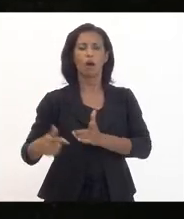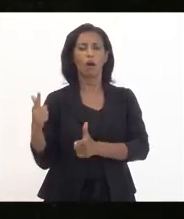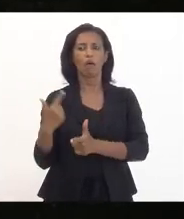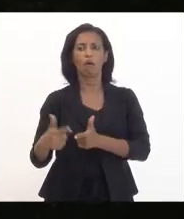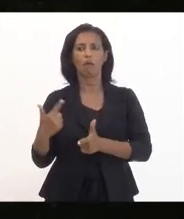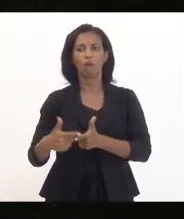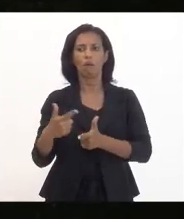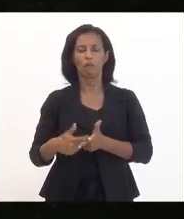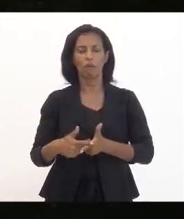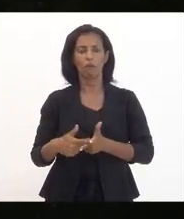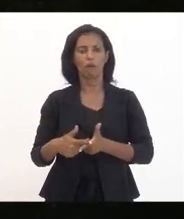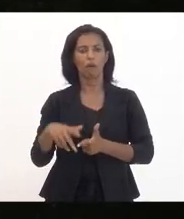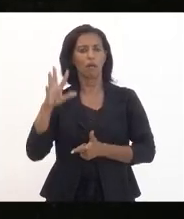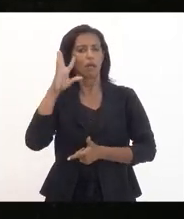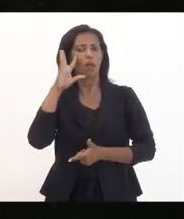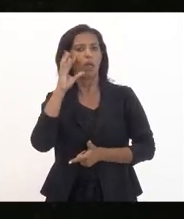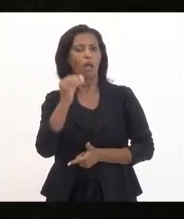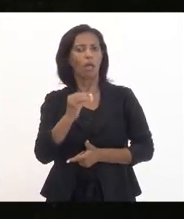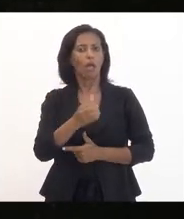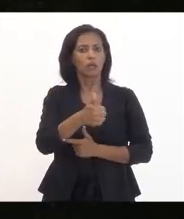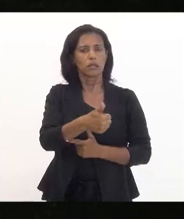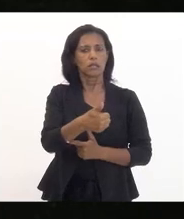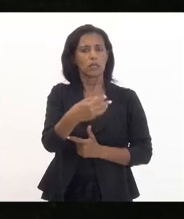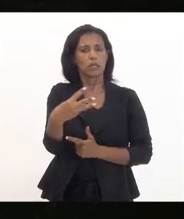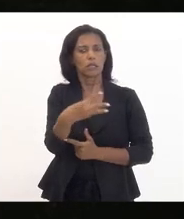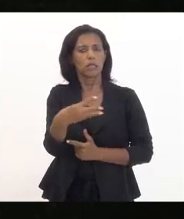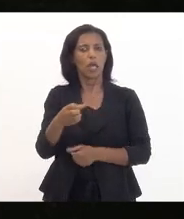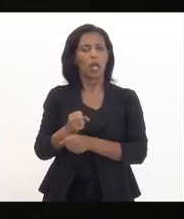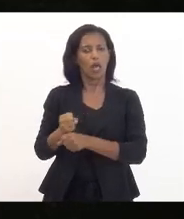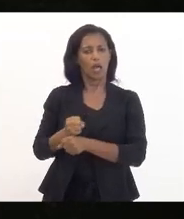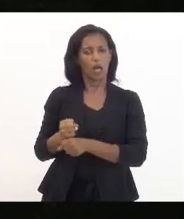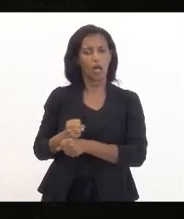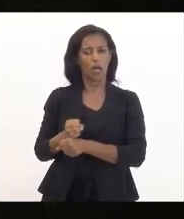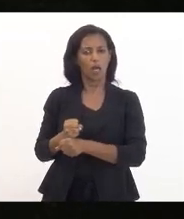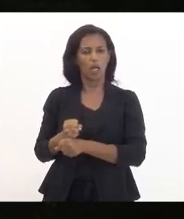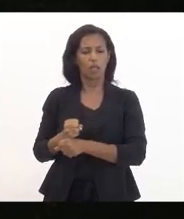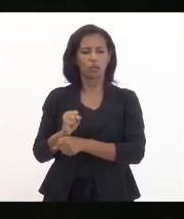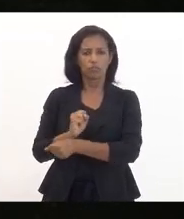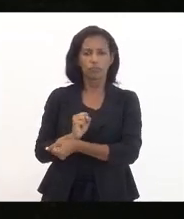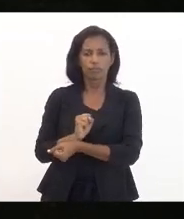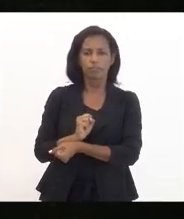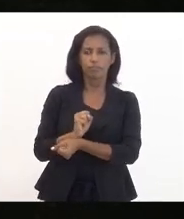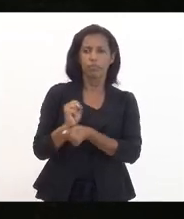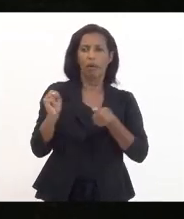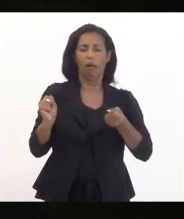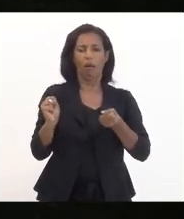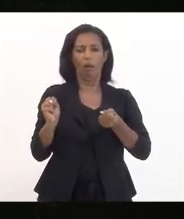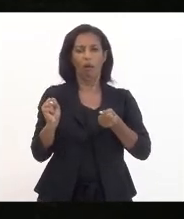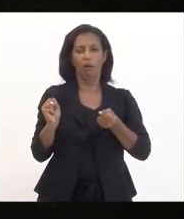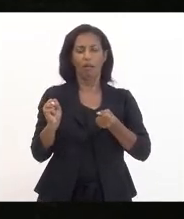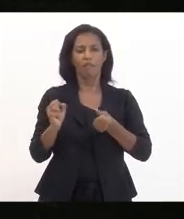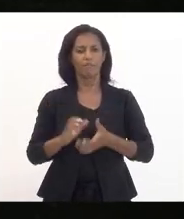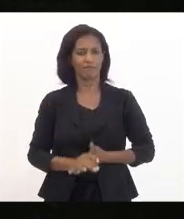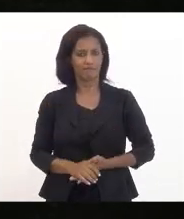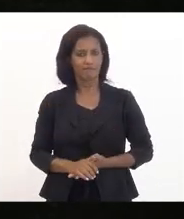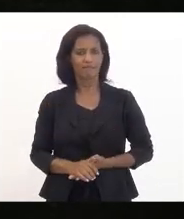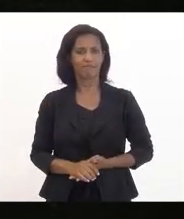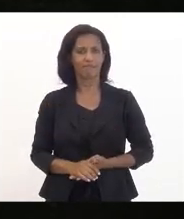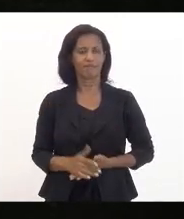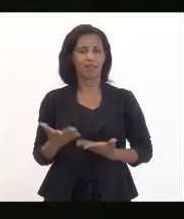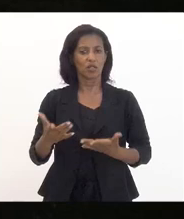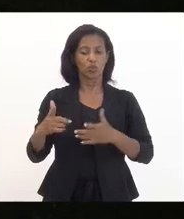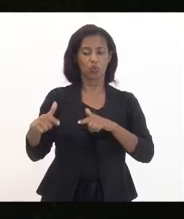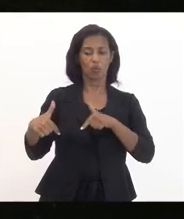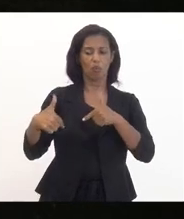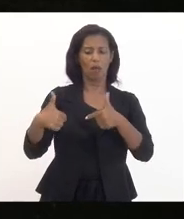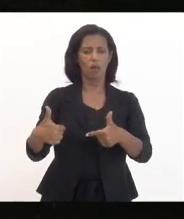problema, resultado de 133 anos de uma liberdade inconclusa, de uma